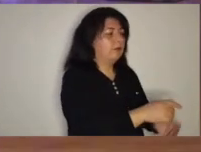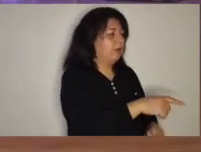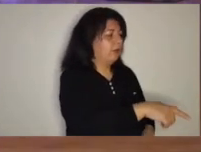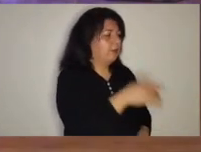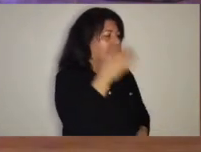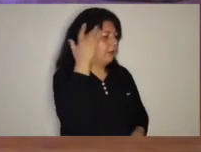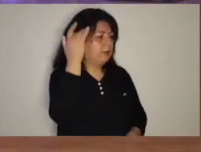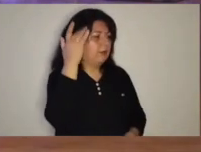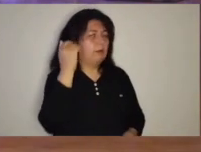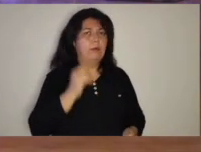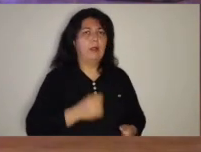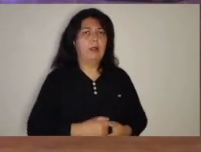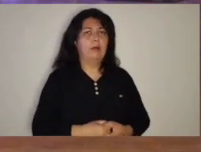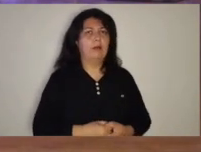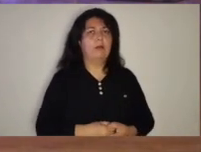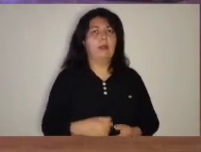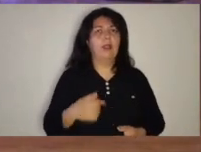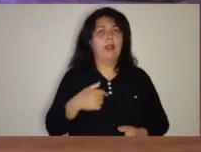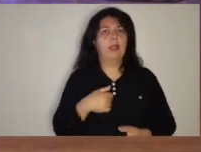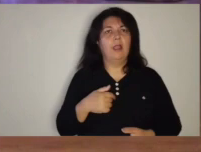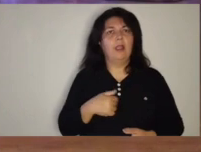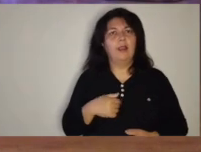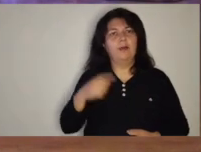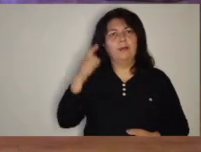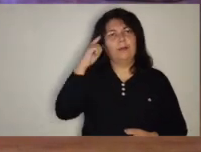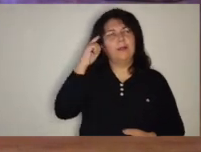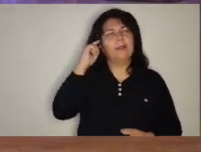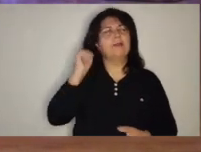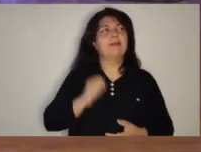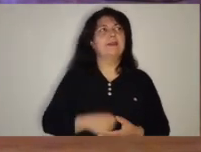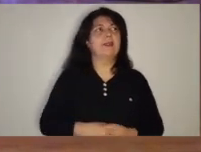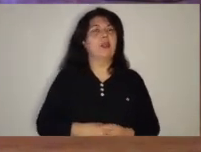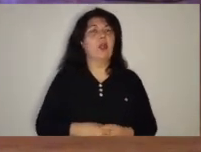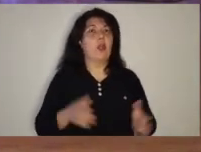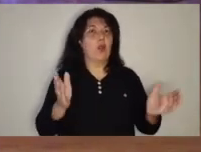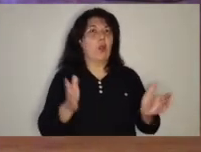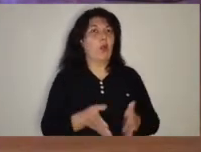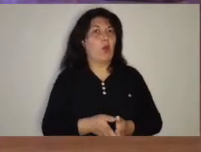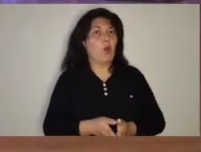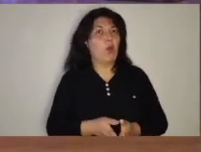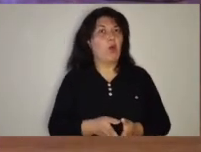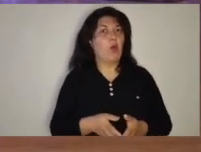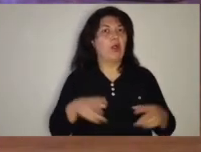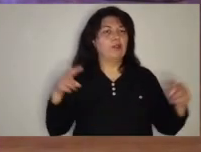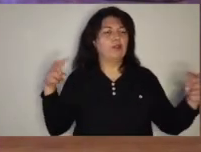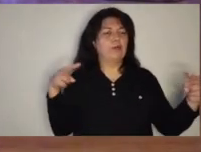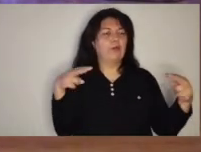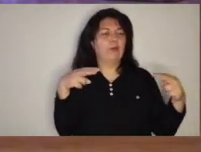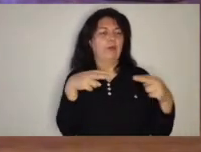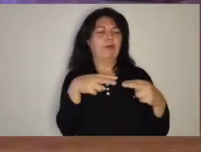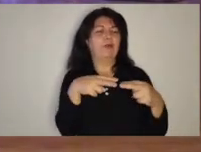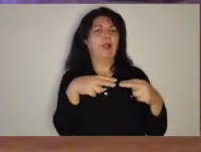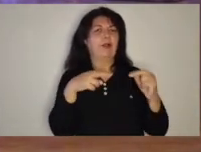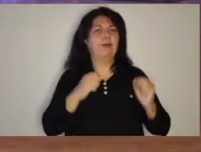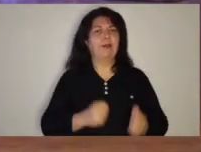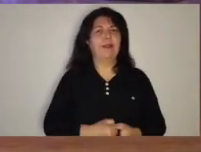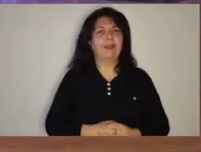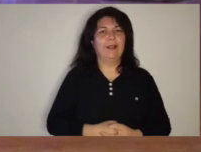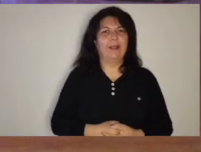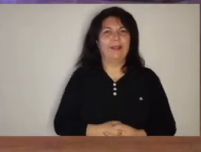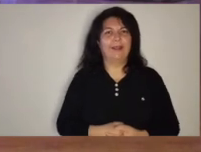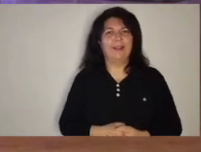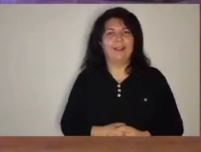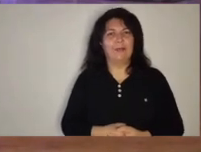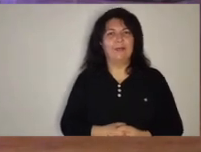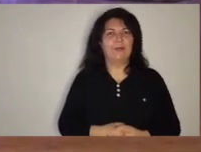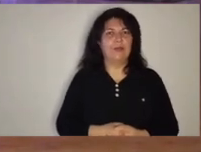o Chico. E aí eu falava assim, hoje eu vou ver o Chico. Irmãos, limpava a casa da minha mãe, deixava um brinco, porque eu só podia sair de sábado